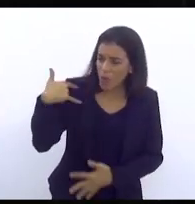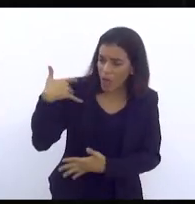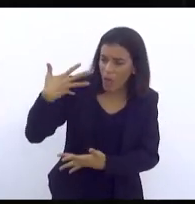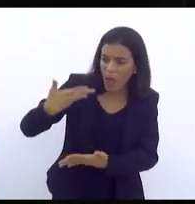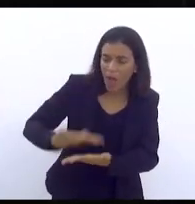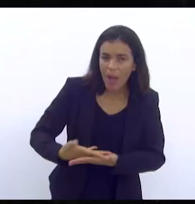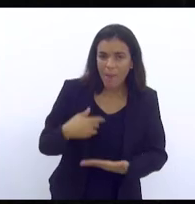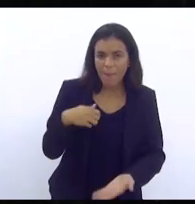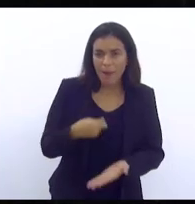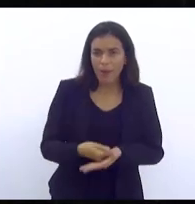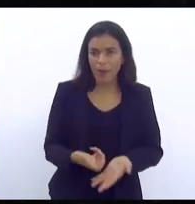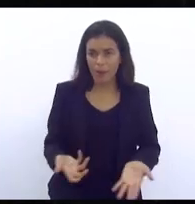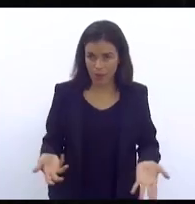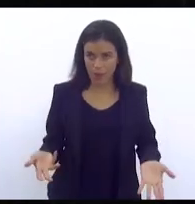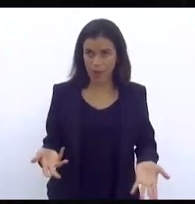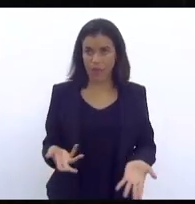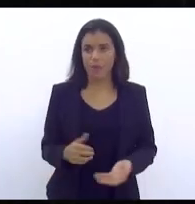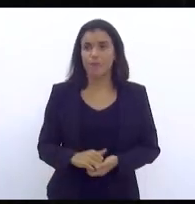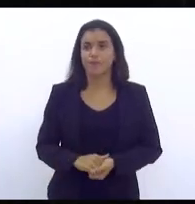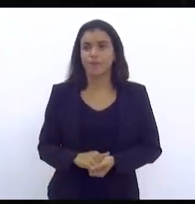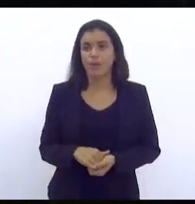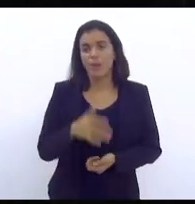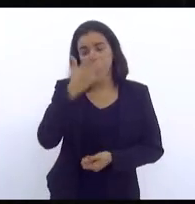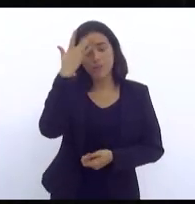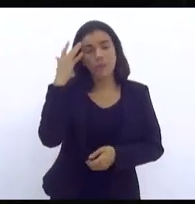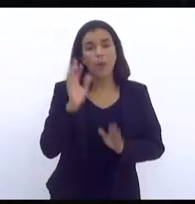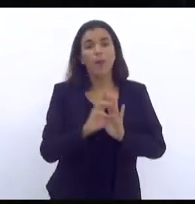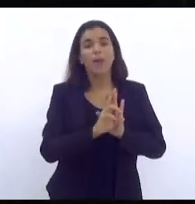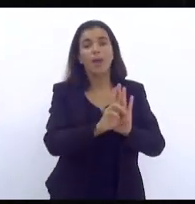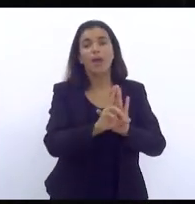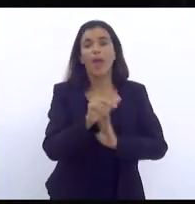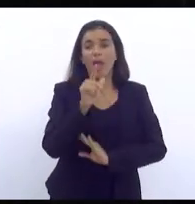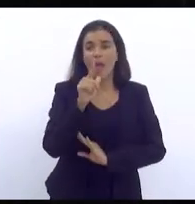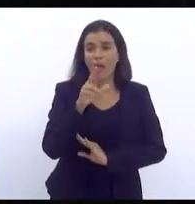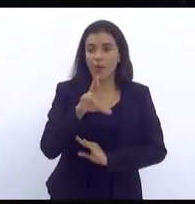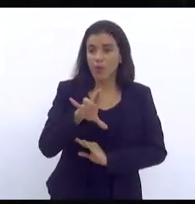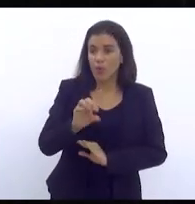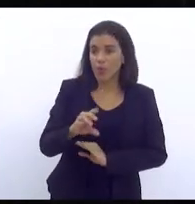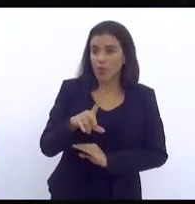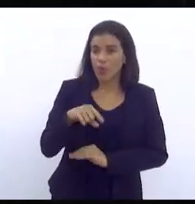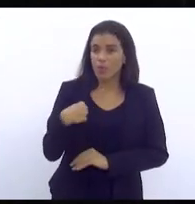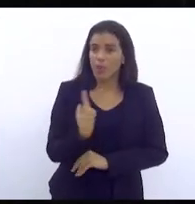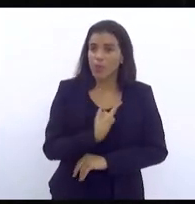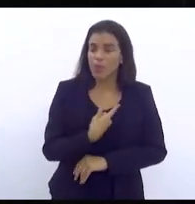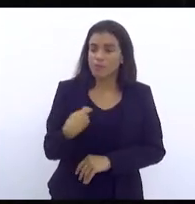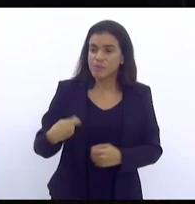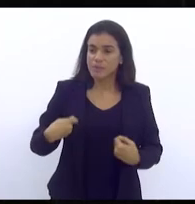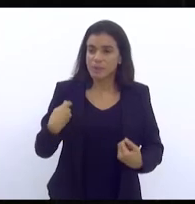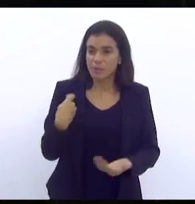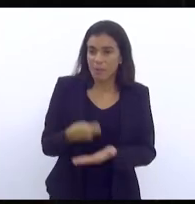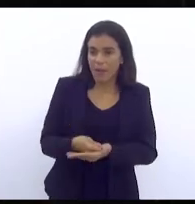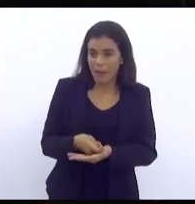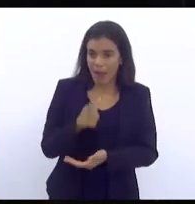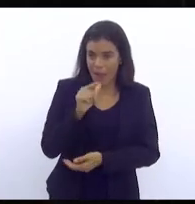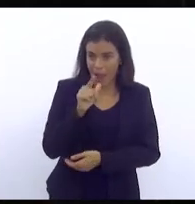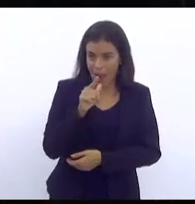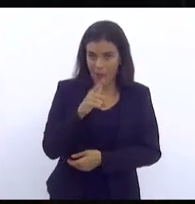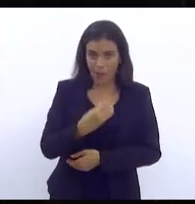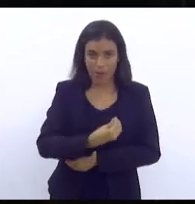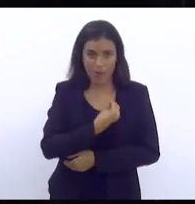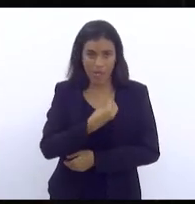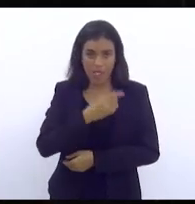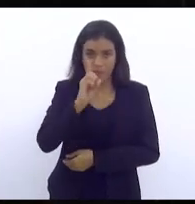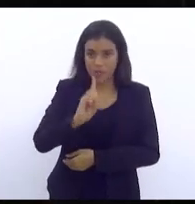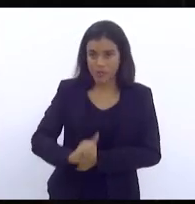então a minha pergunta é essa para representante da água do rio o porqu que nós temos que pagar a água a água é vida a